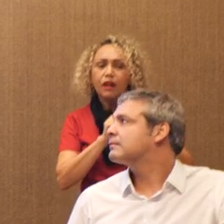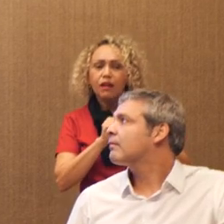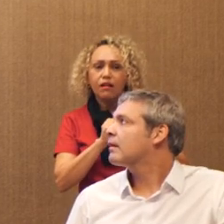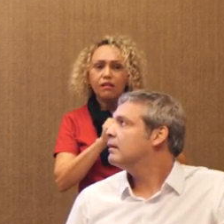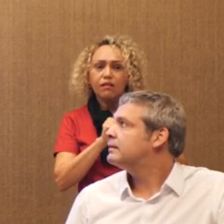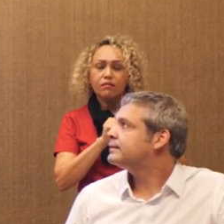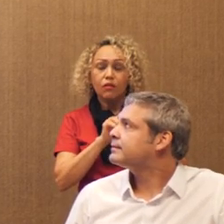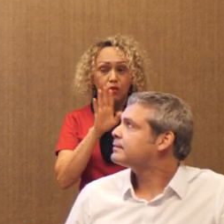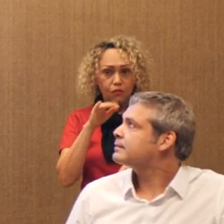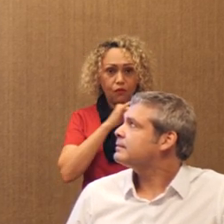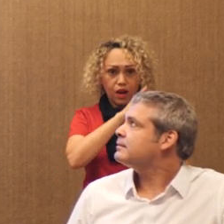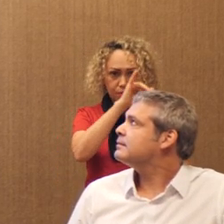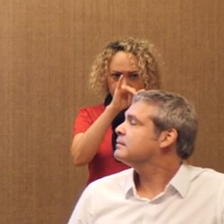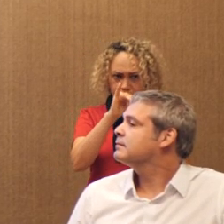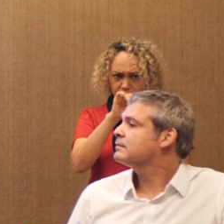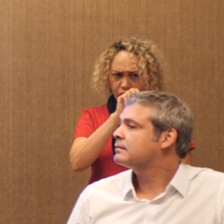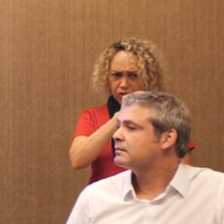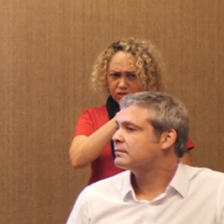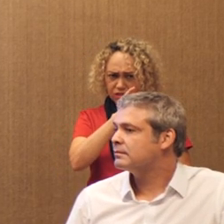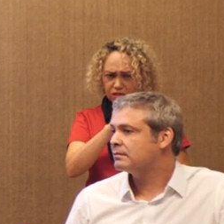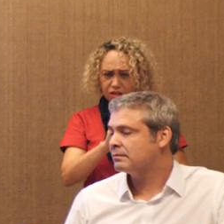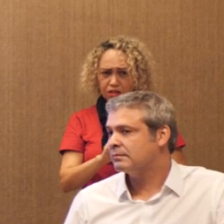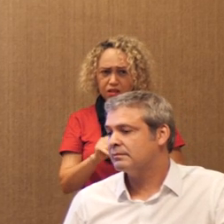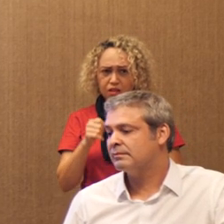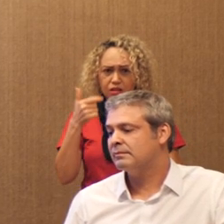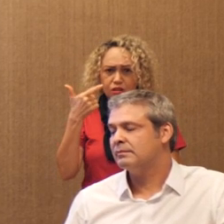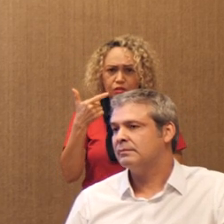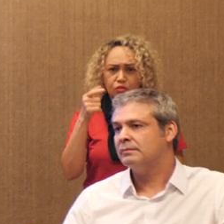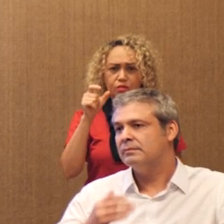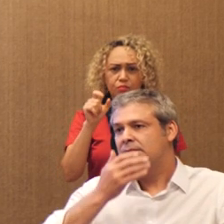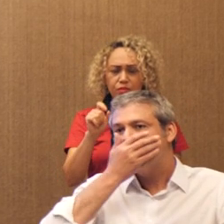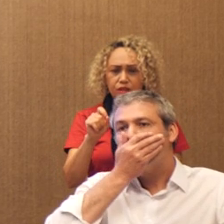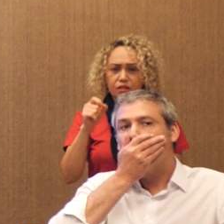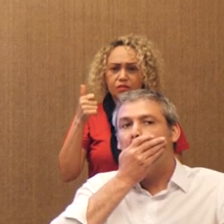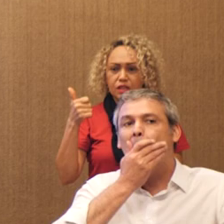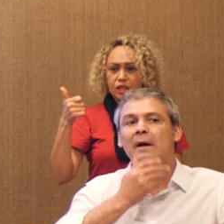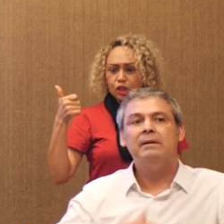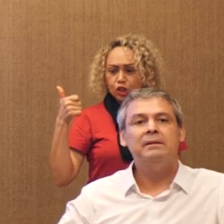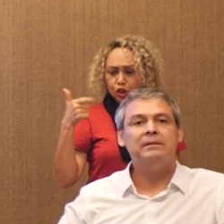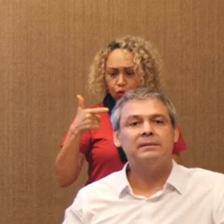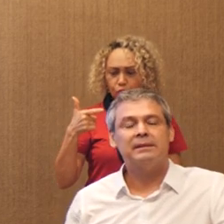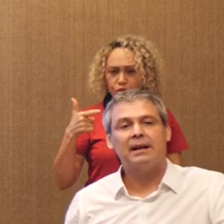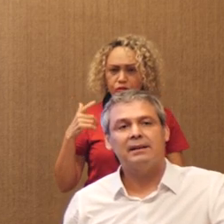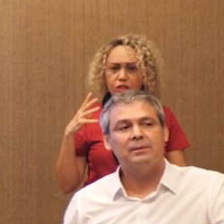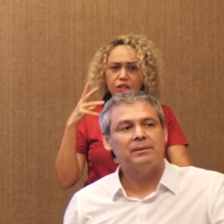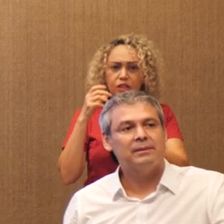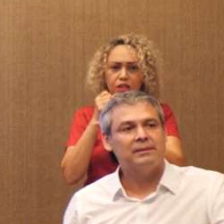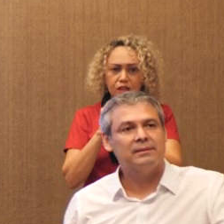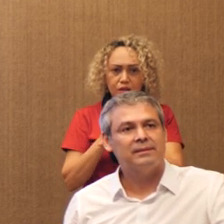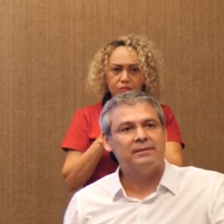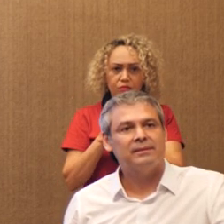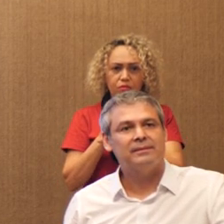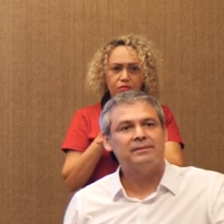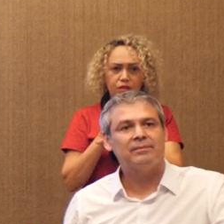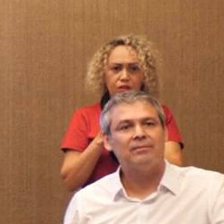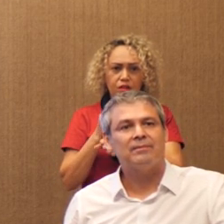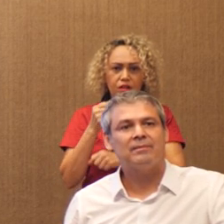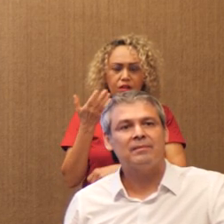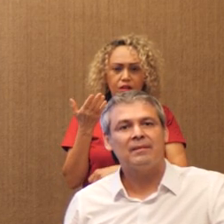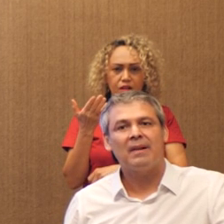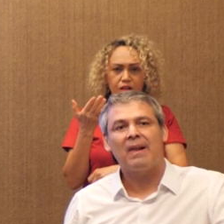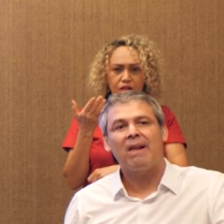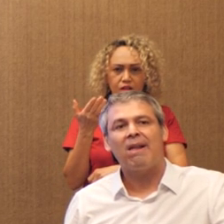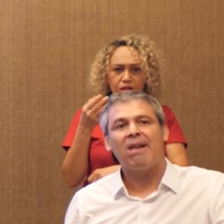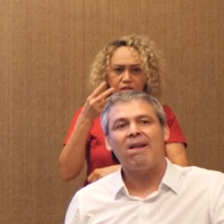em 2012 nós chegamos a 635 municípios no Brasil, governados pelo